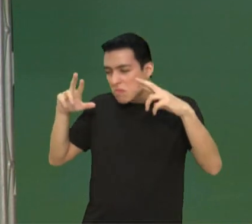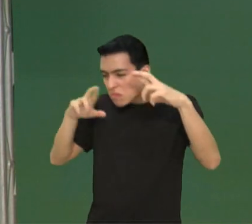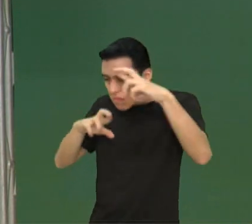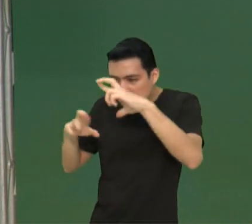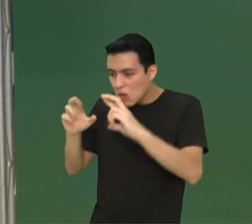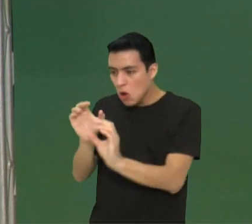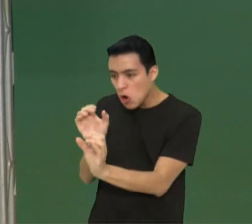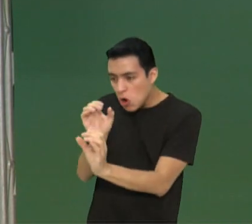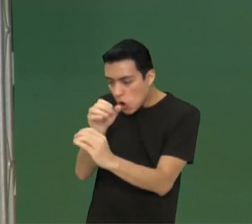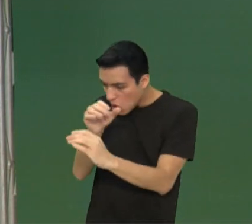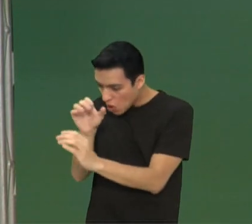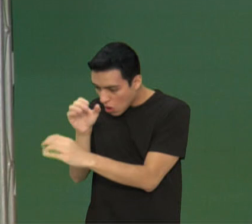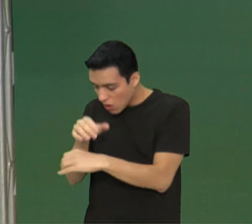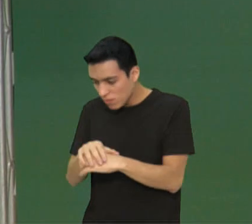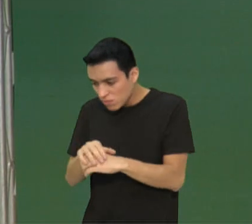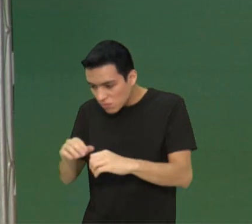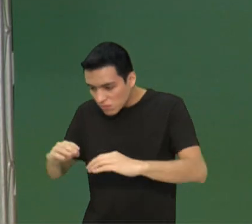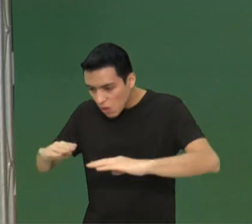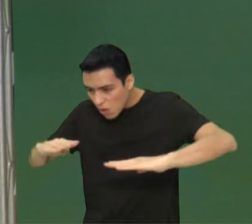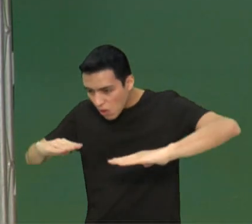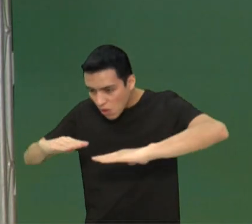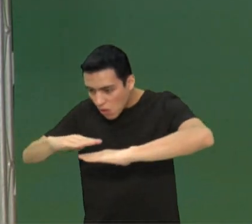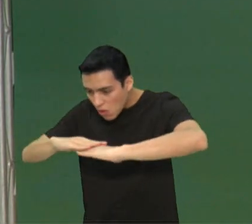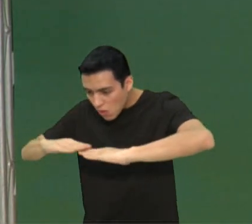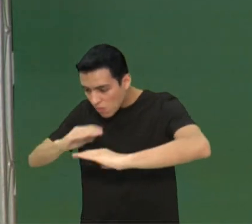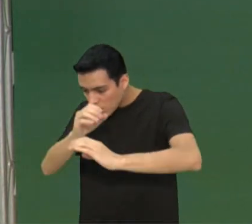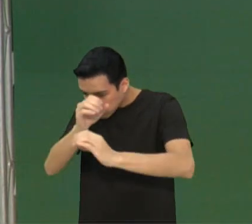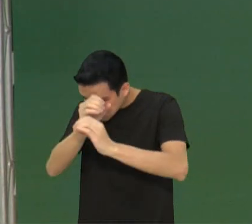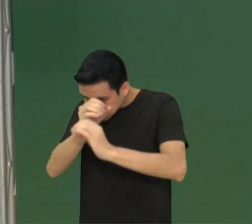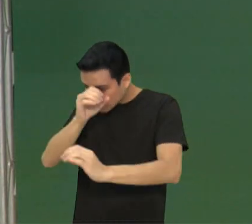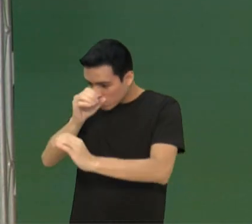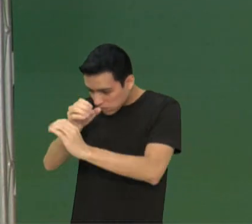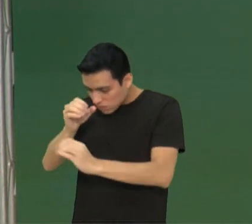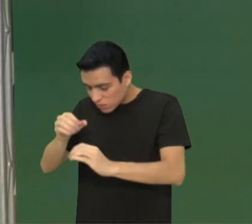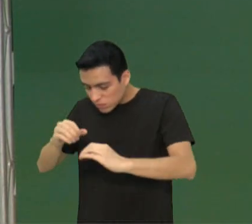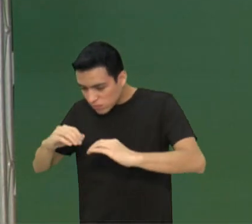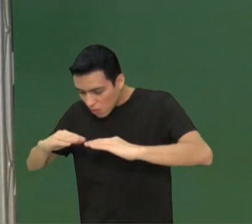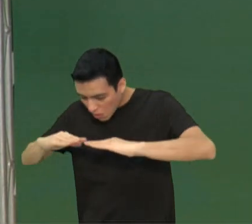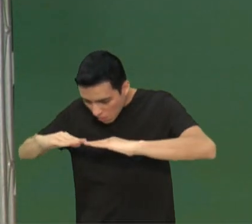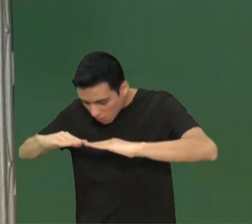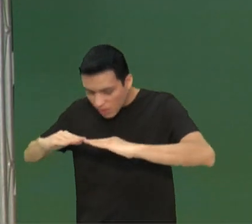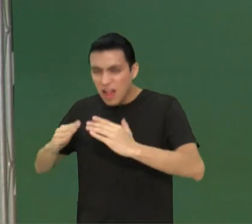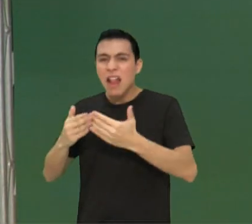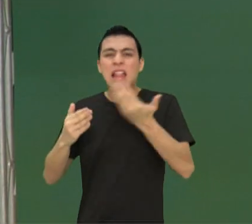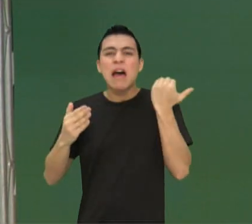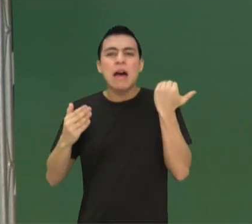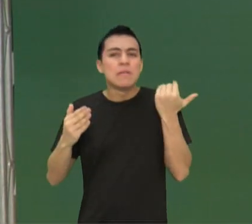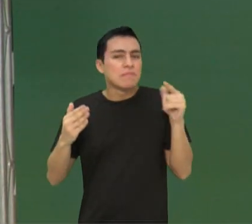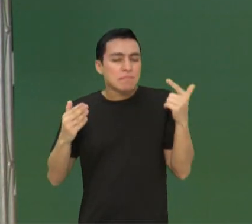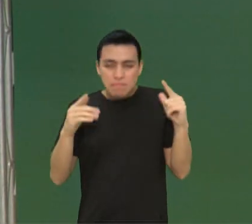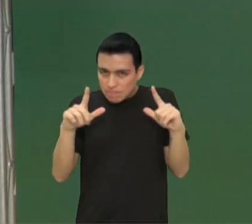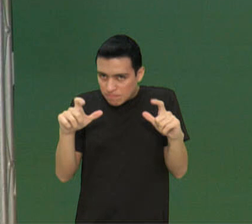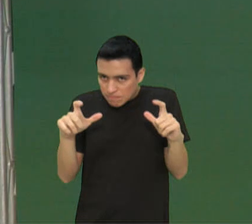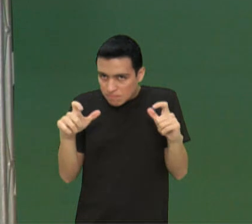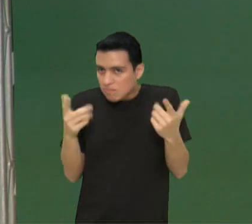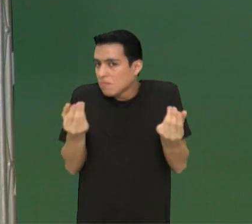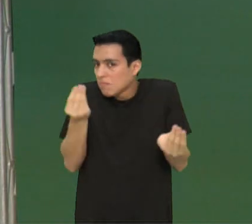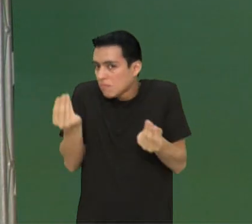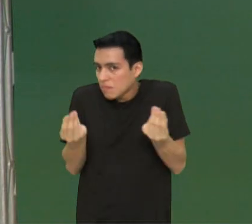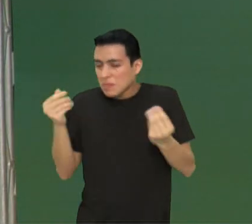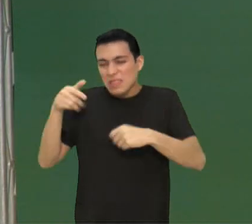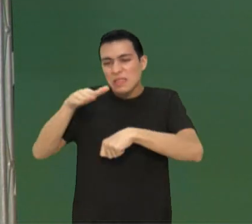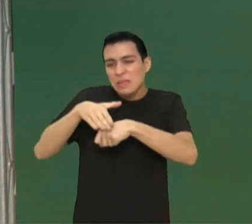microscópio. Aí ele fez esse desenho muito bom, eles eram bons desenhistas, né? Não havia câmeras fotográficas para se acoplar